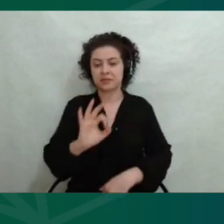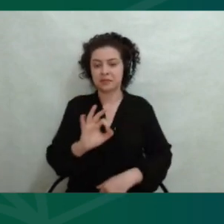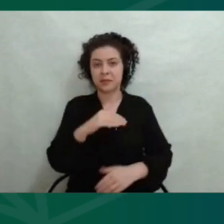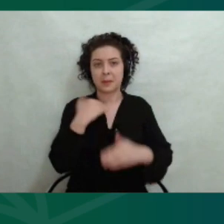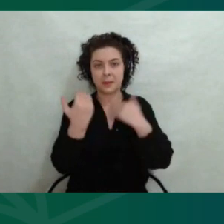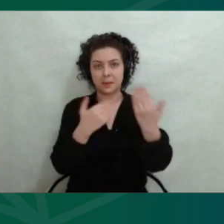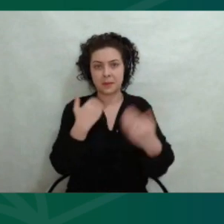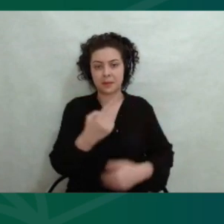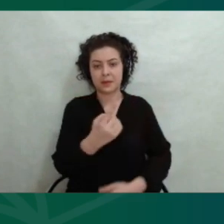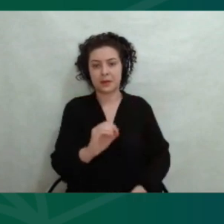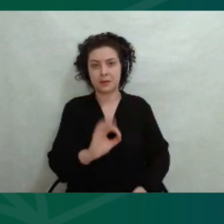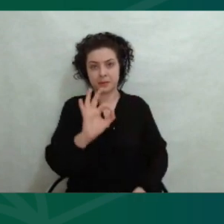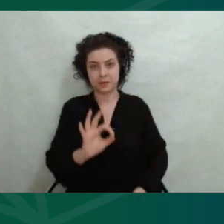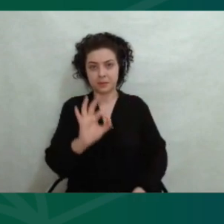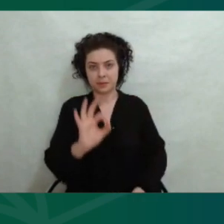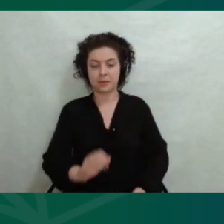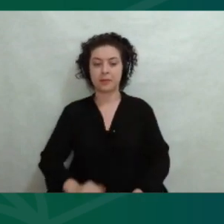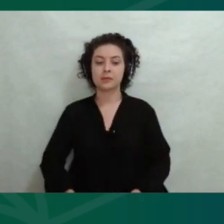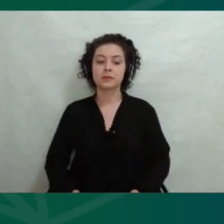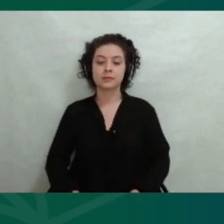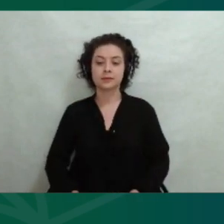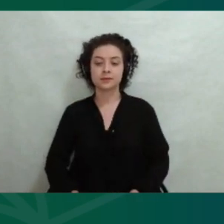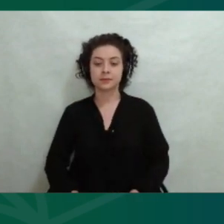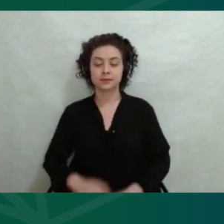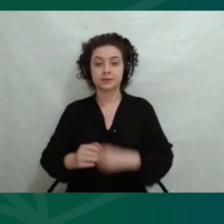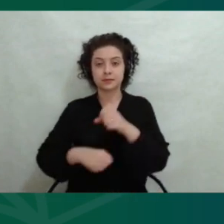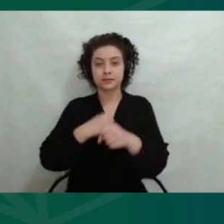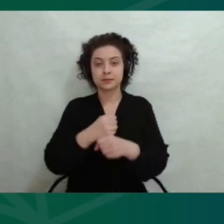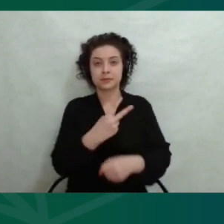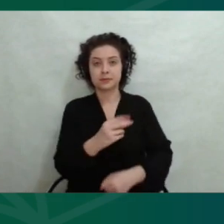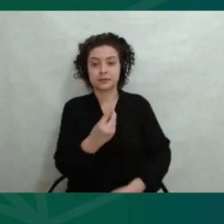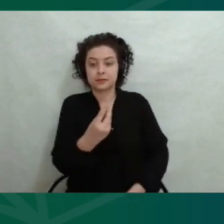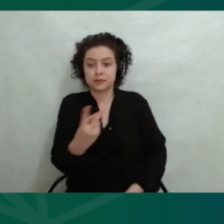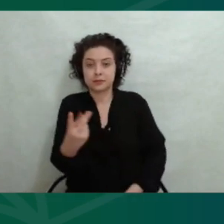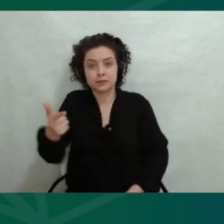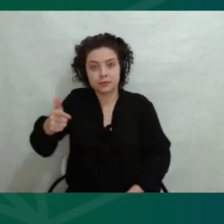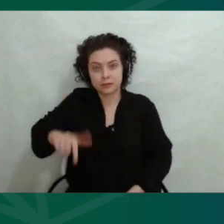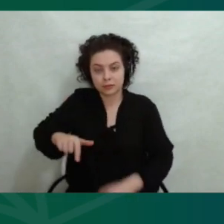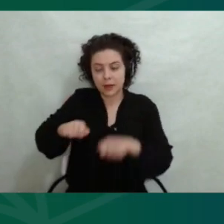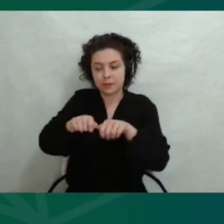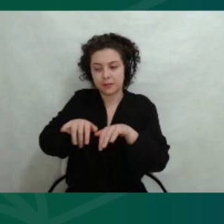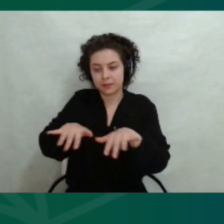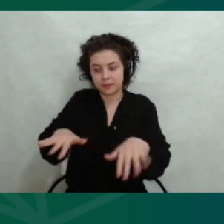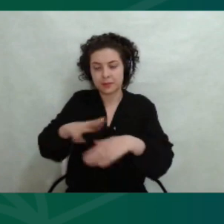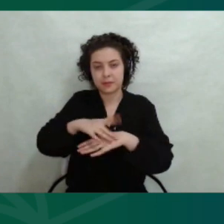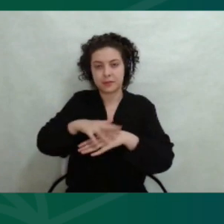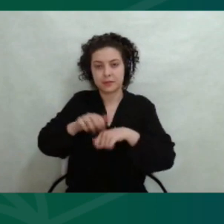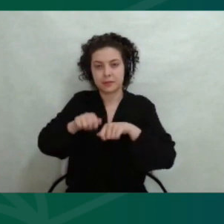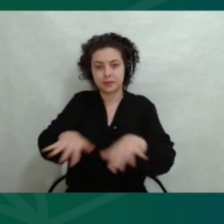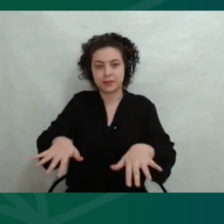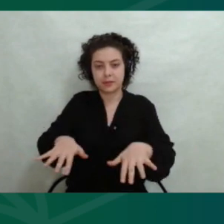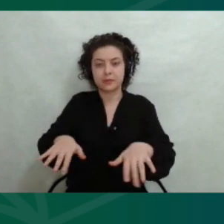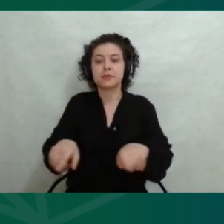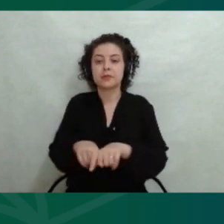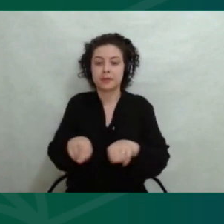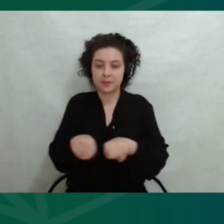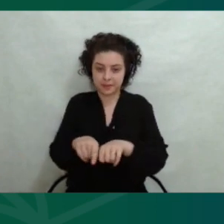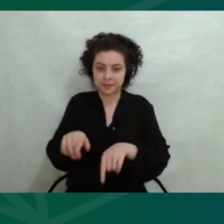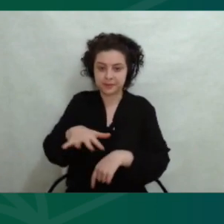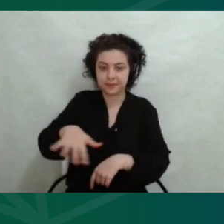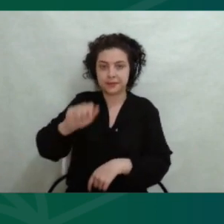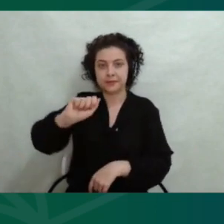10%. Em 2012, uma nova epidemia, também na Ásia, mas